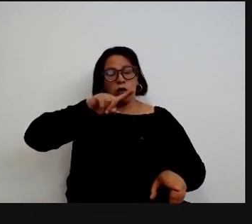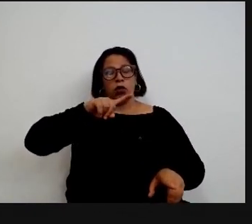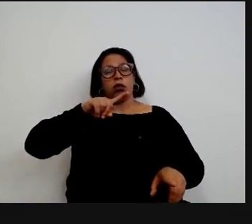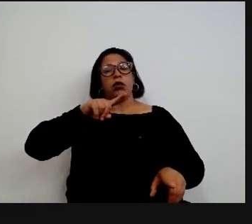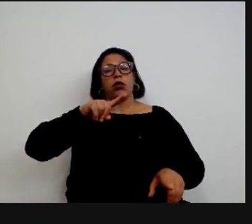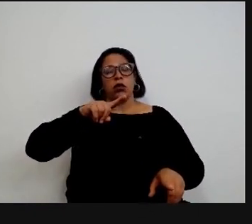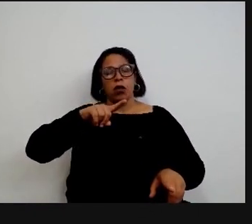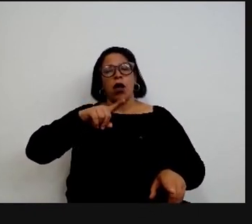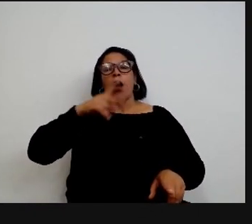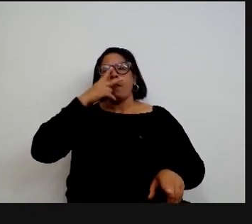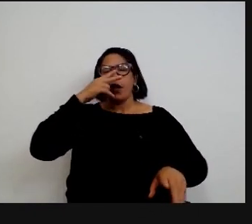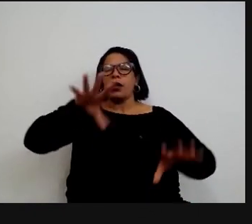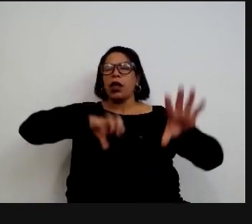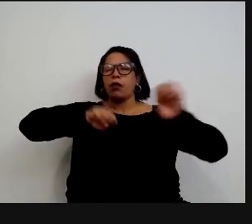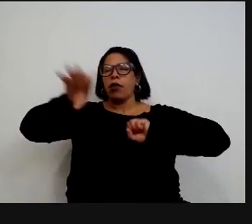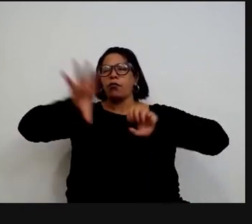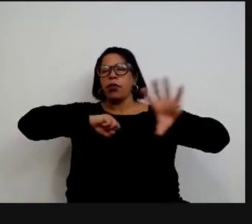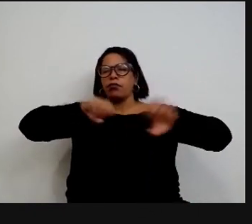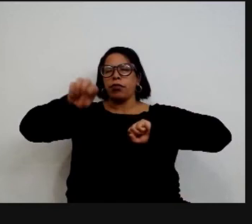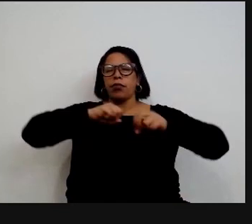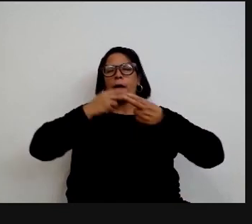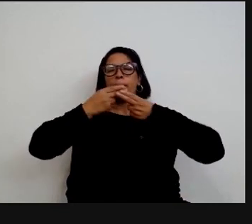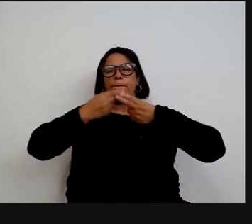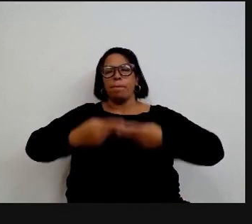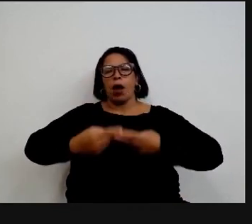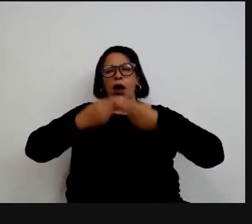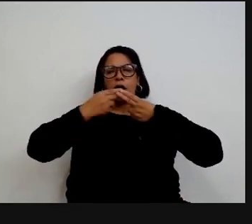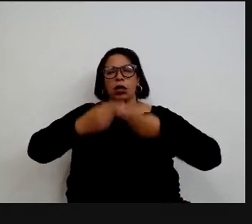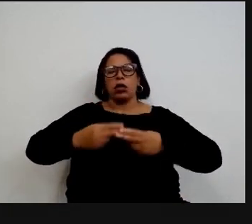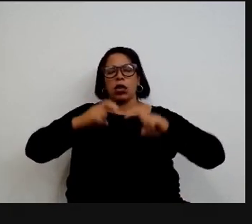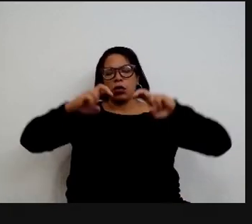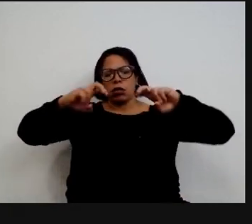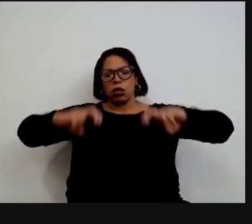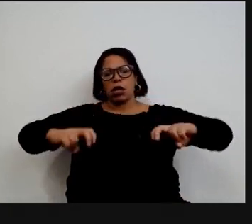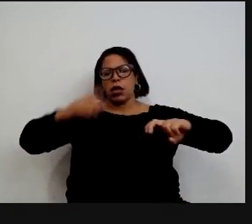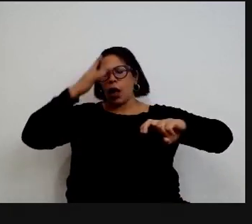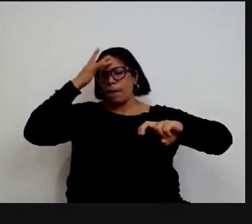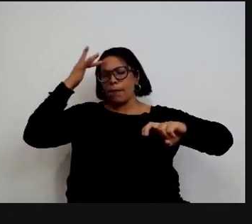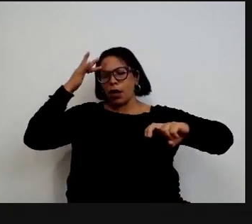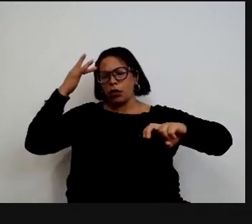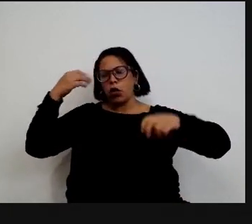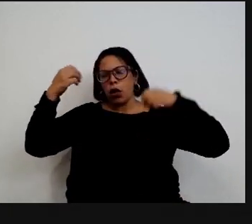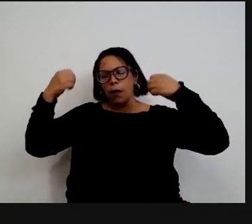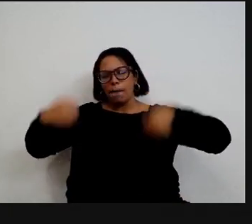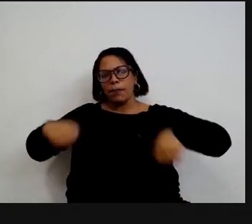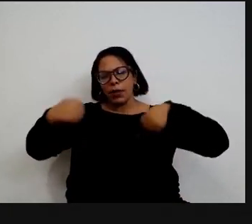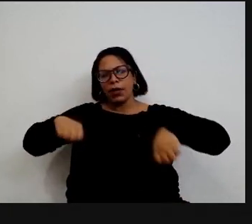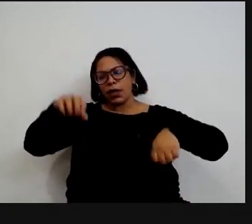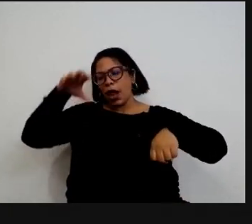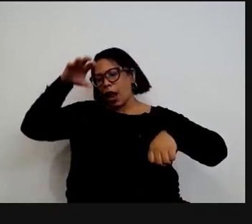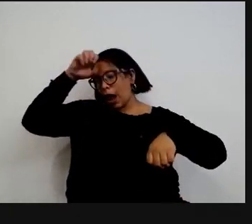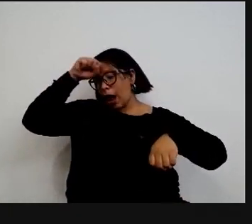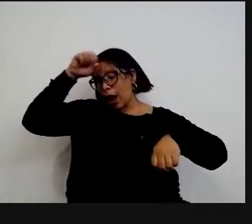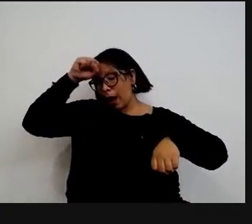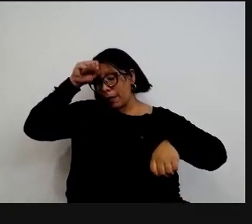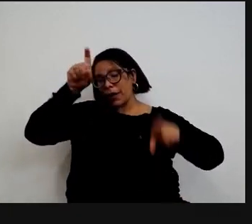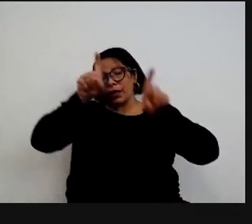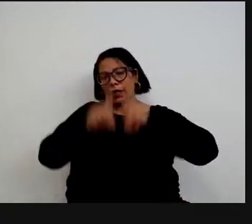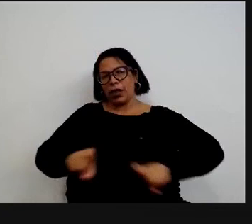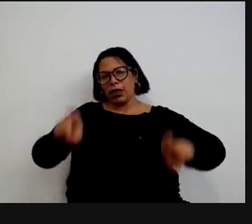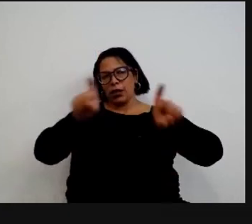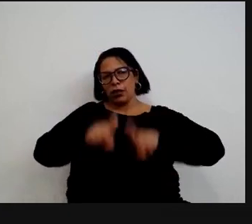que nós adquirimos um pouquinho de paciência de sentar perto de alguém que precisa aprender a determinada